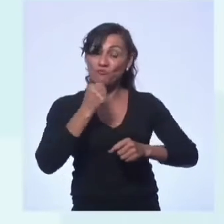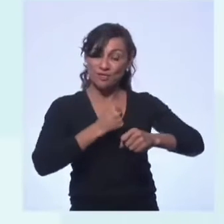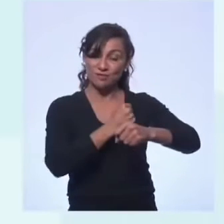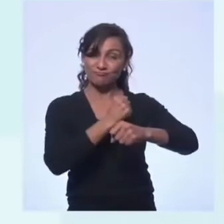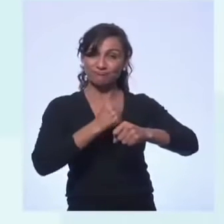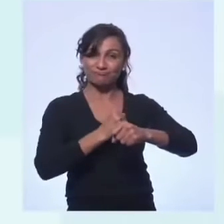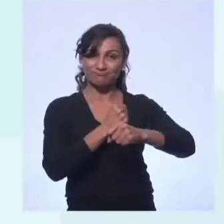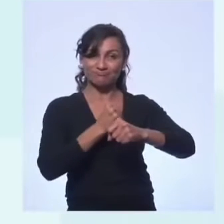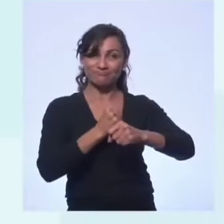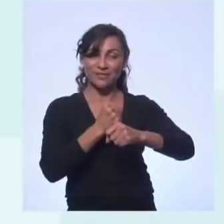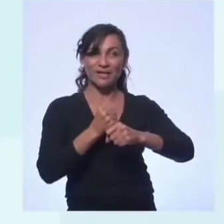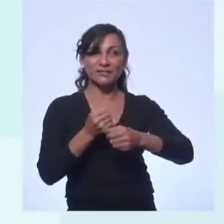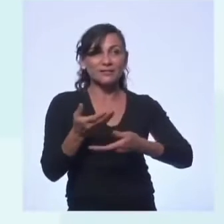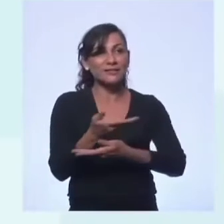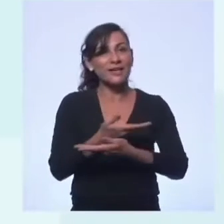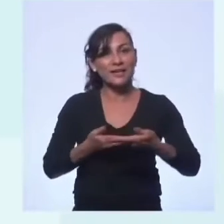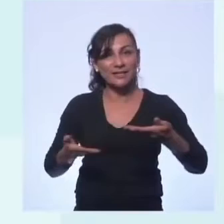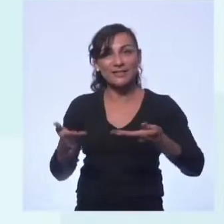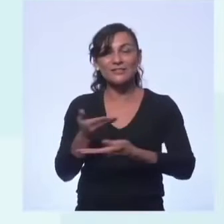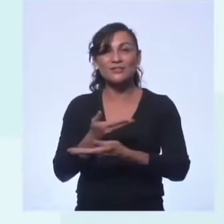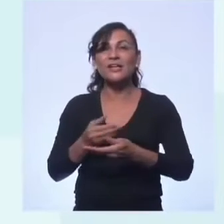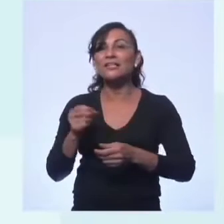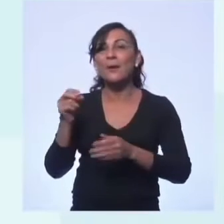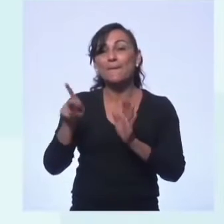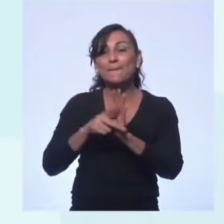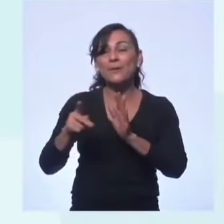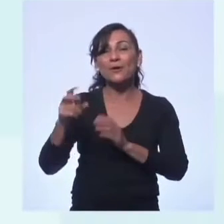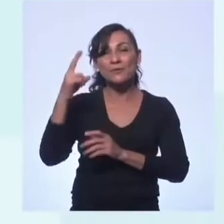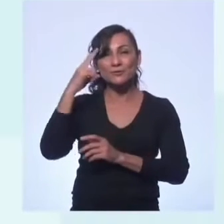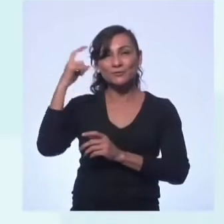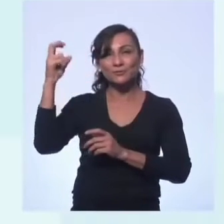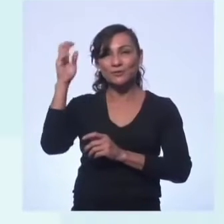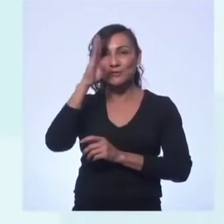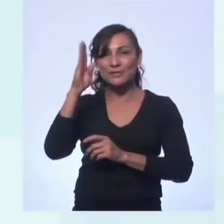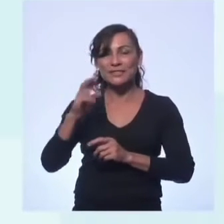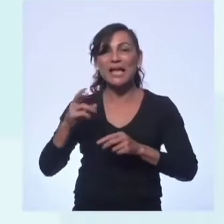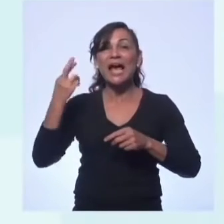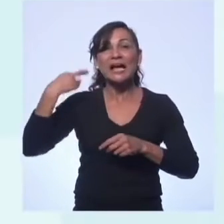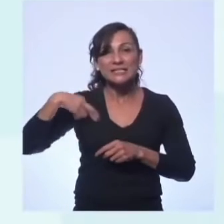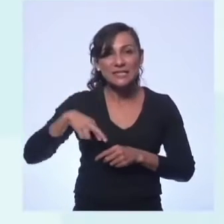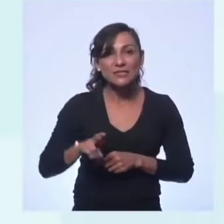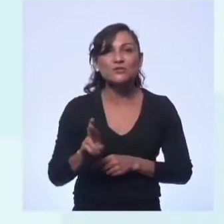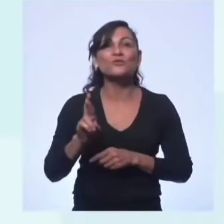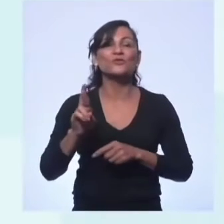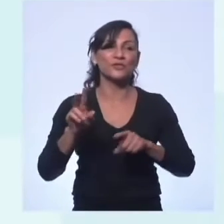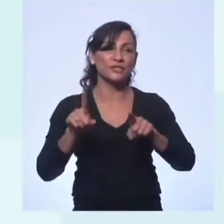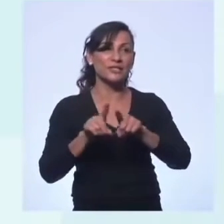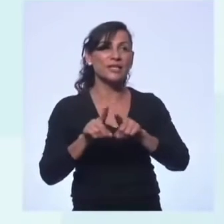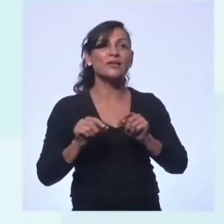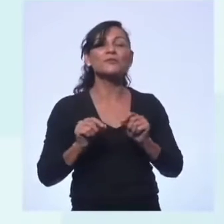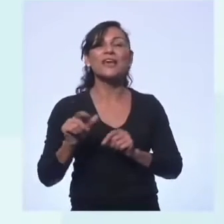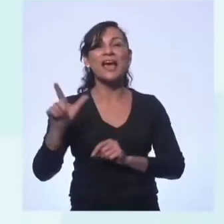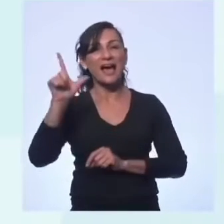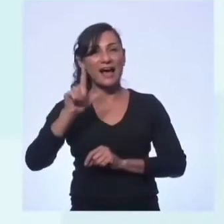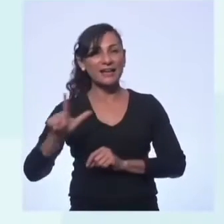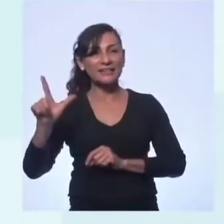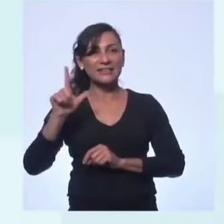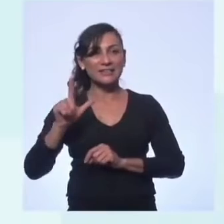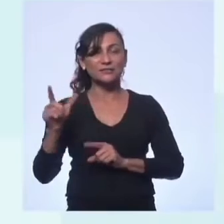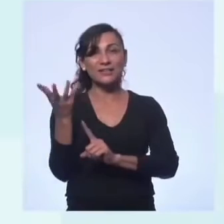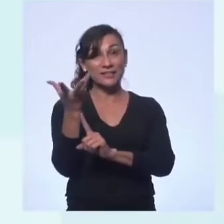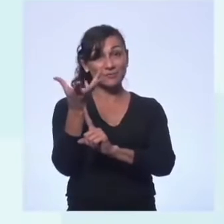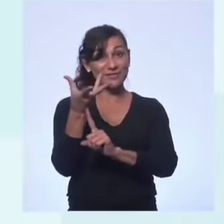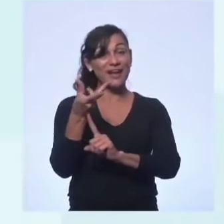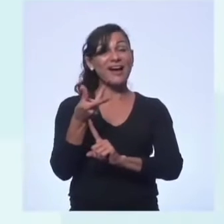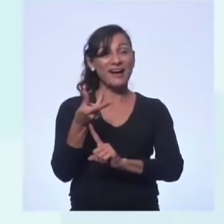né, relacionada aí com a nossa cultura, as religiões, nós temos aí a literatura, nós temos